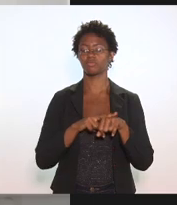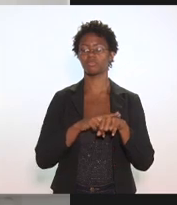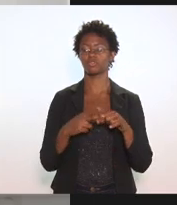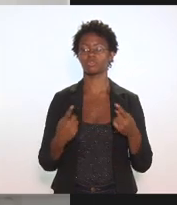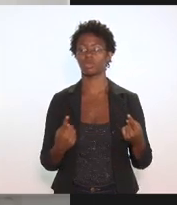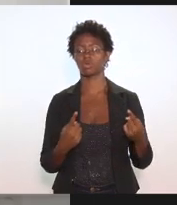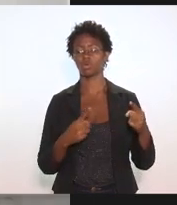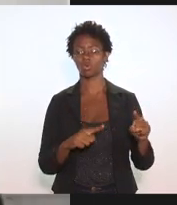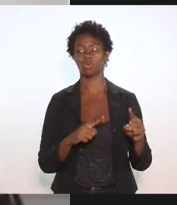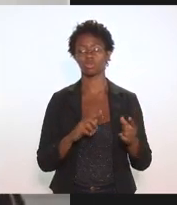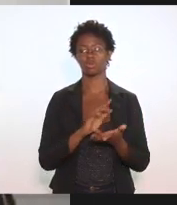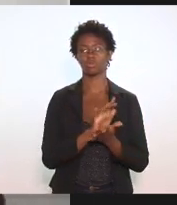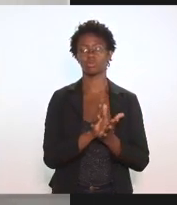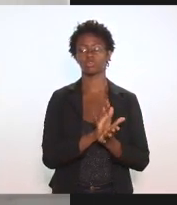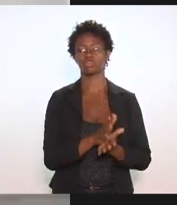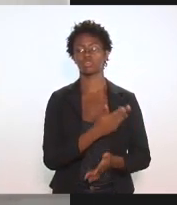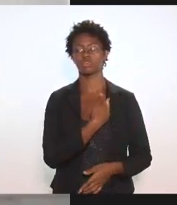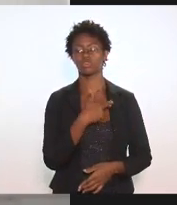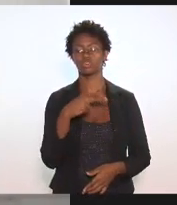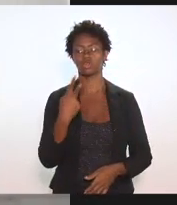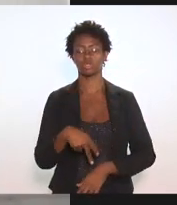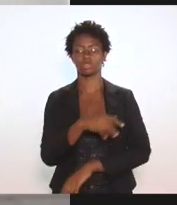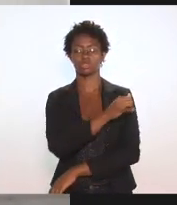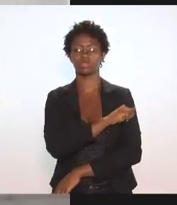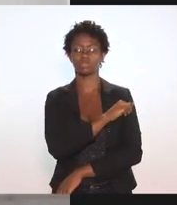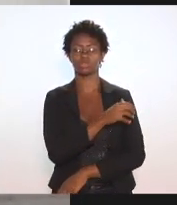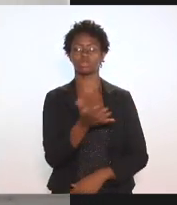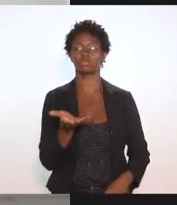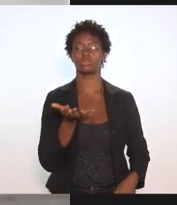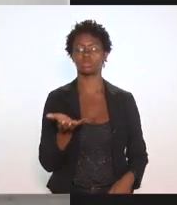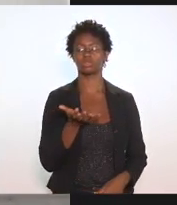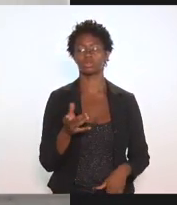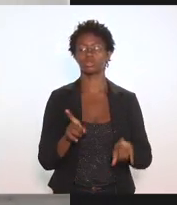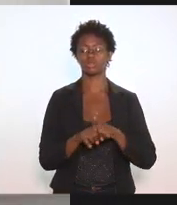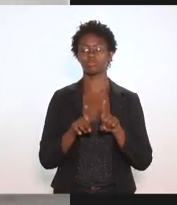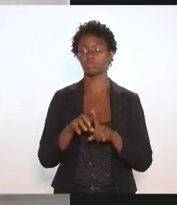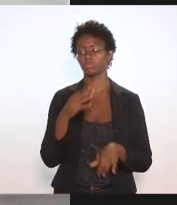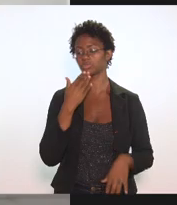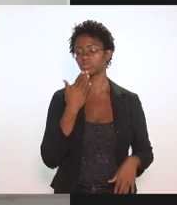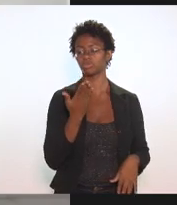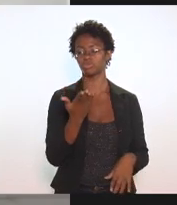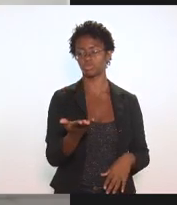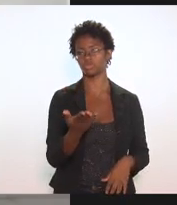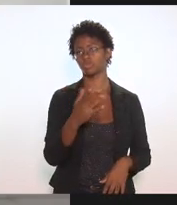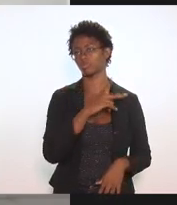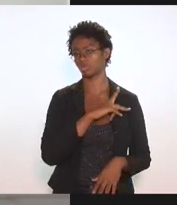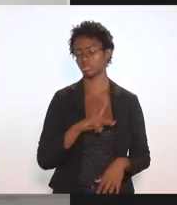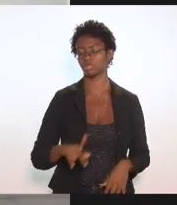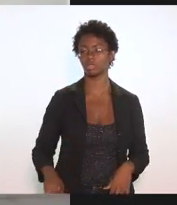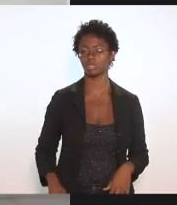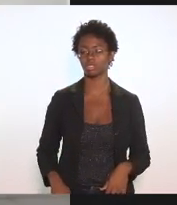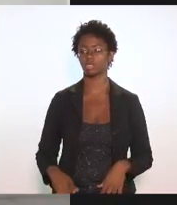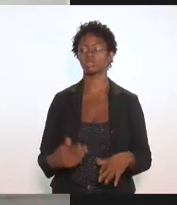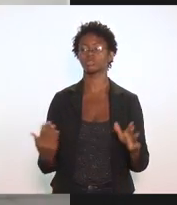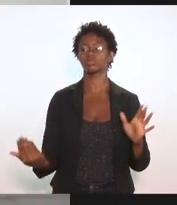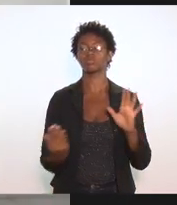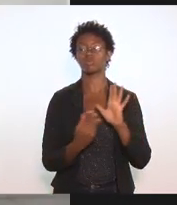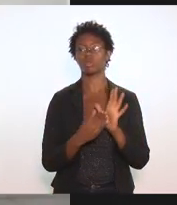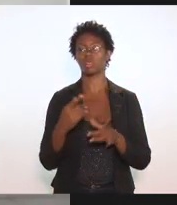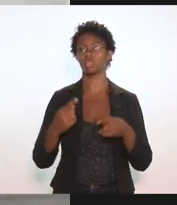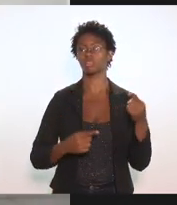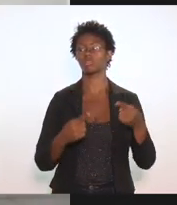à intolerância religiosa no Estado do Rio de Janeiro. Então, eu gostaria até, inclusive, de pedir para Vossa Excelência, se possível, pautar. O número do